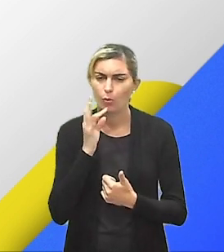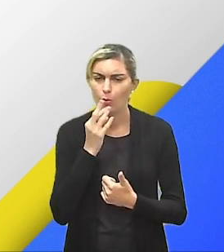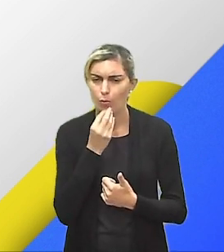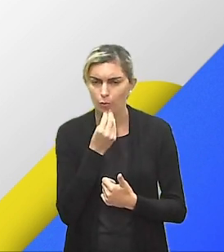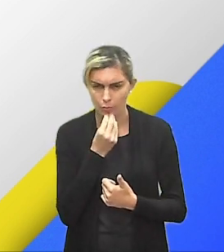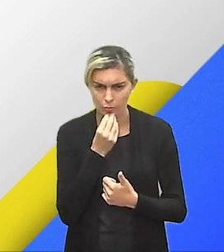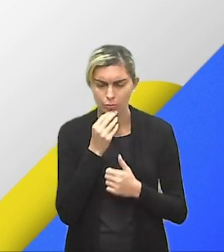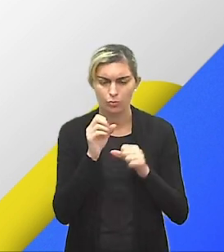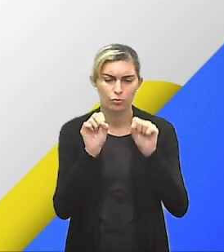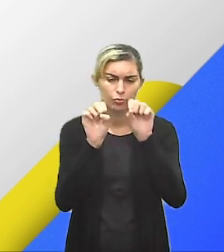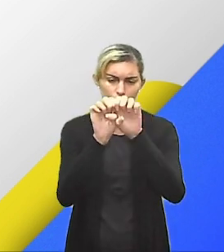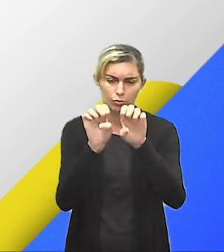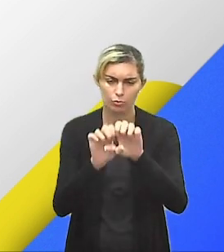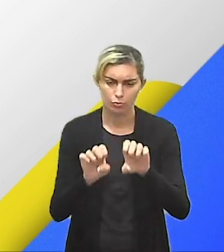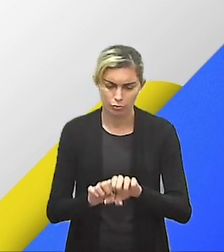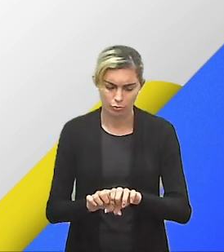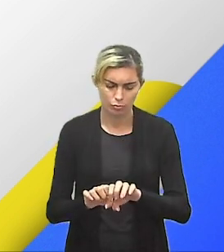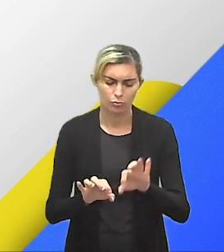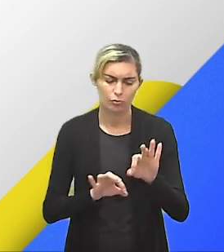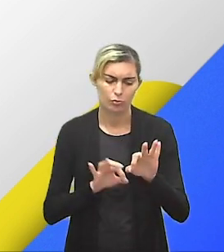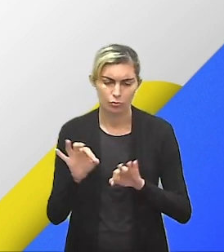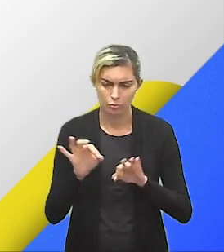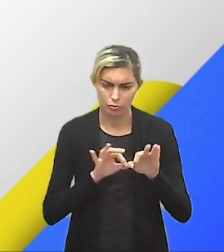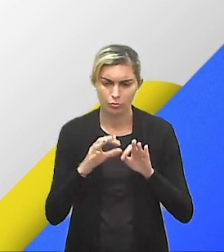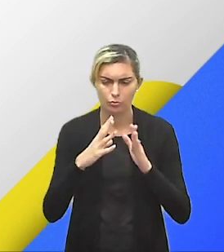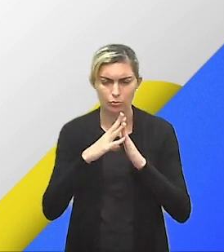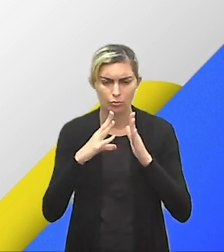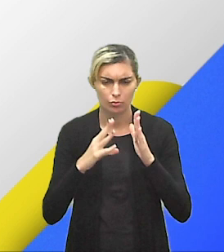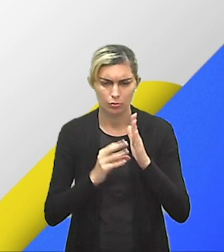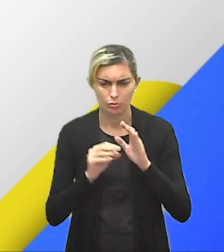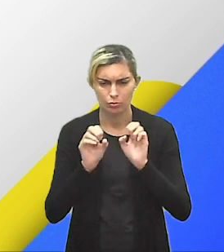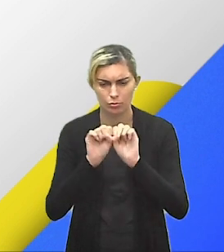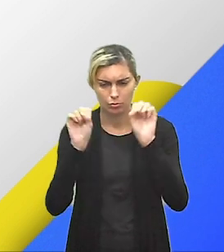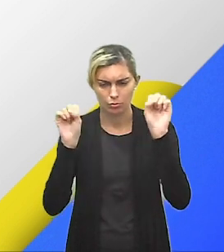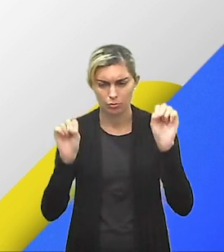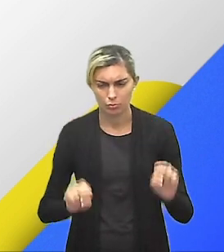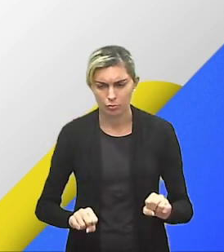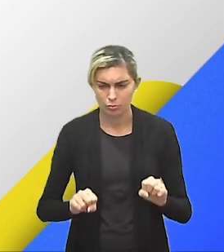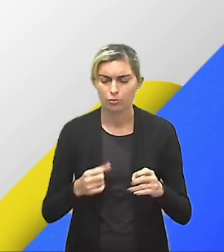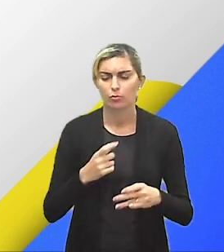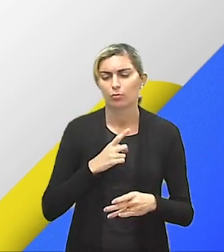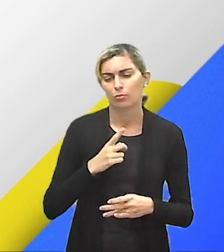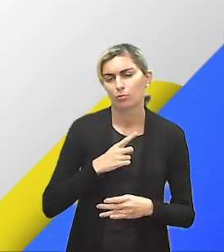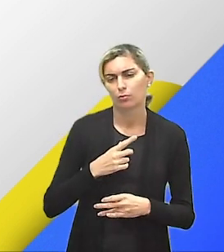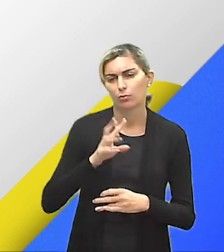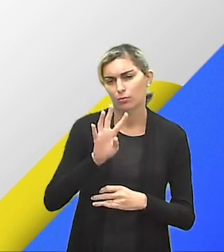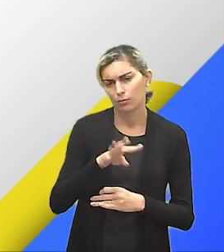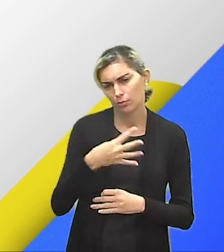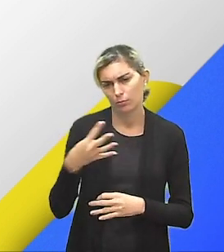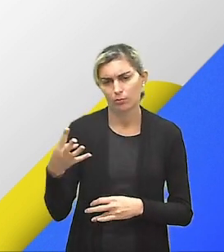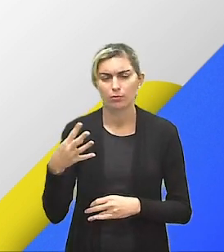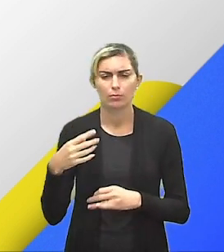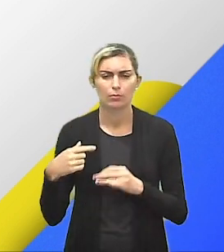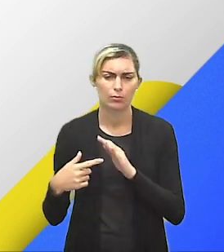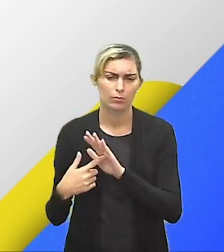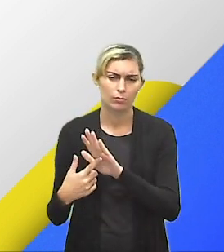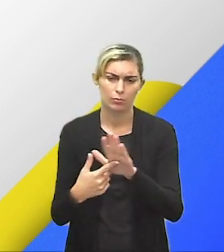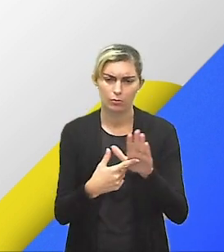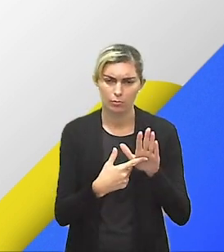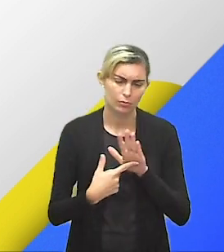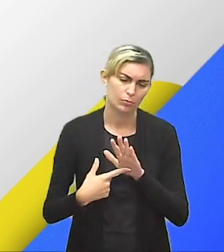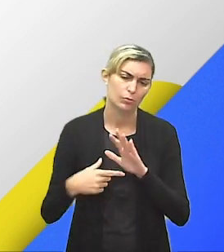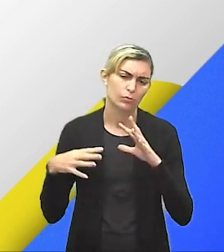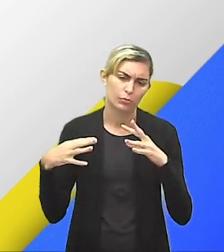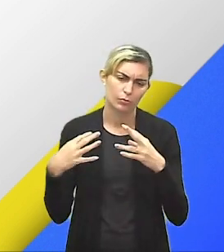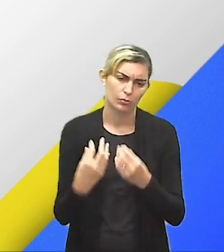é a estrutura já organizada em modelo sistêmico, com as matrizes, mostrando todo o